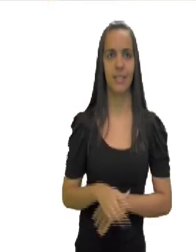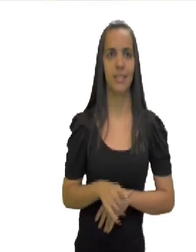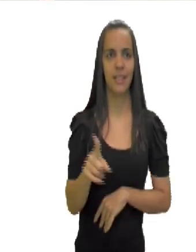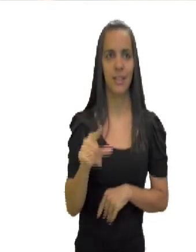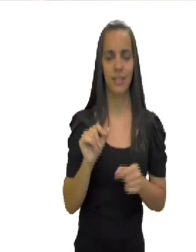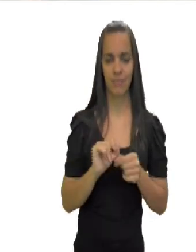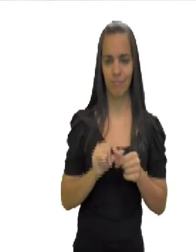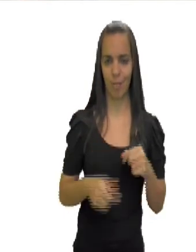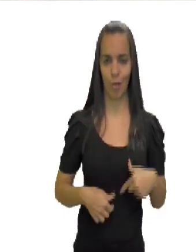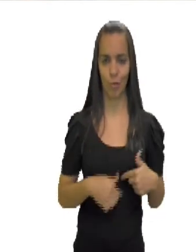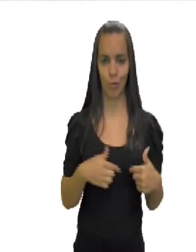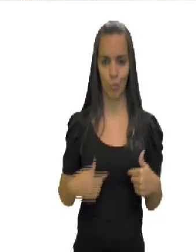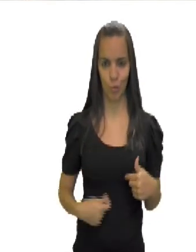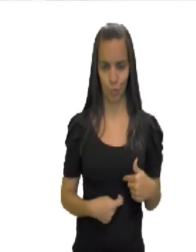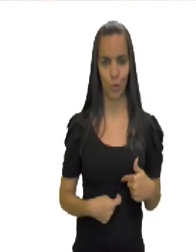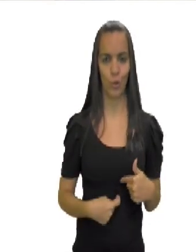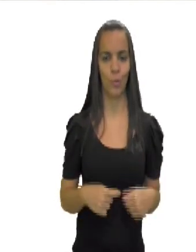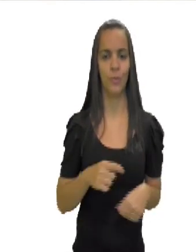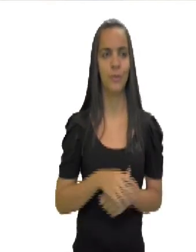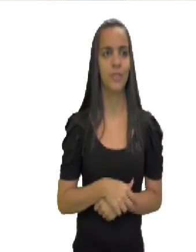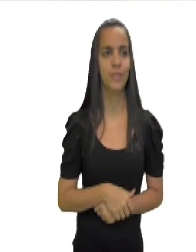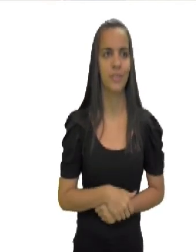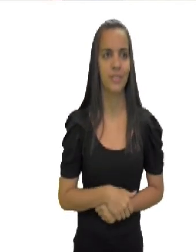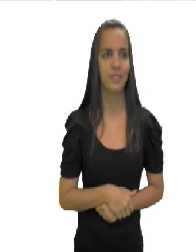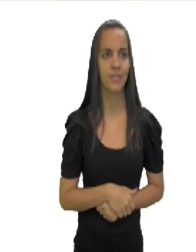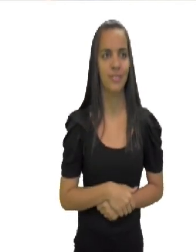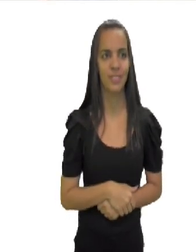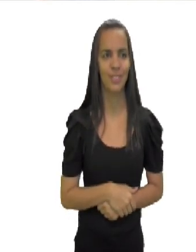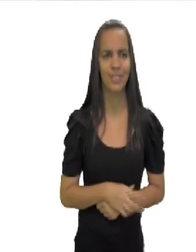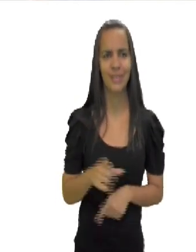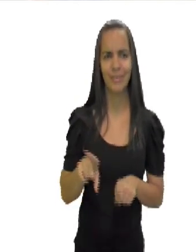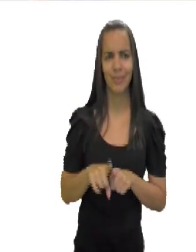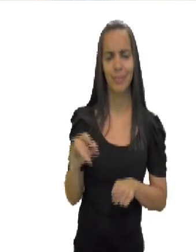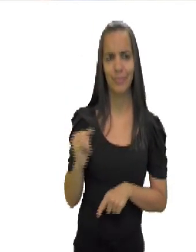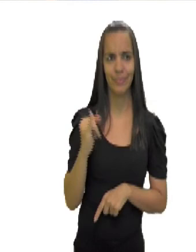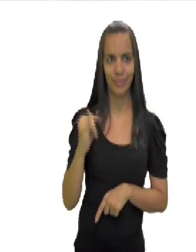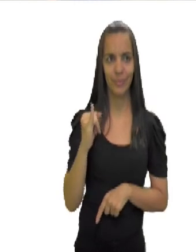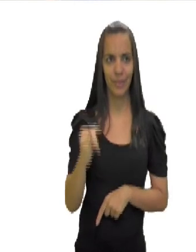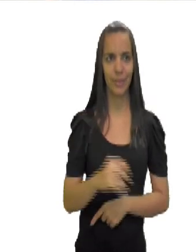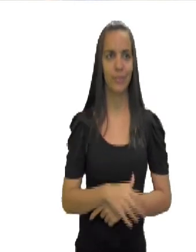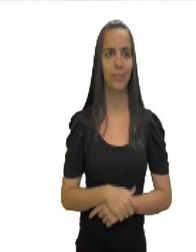manda para o estômago. O arroto também é importante.